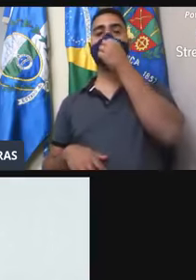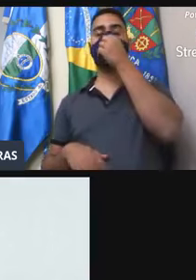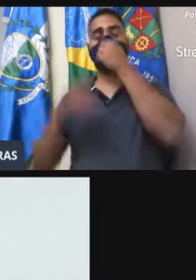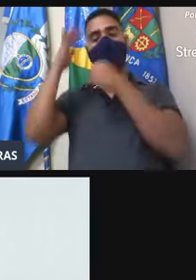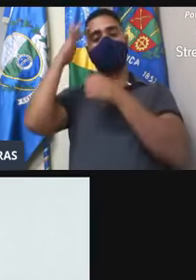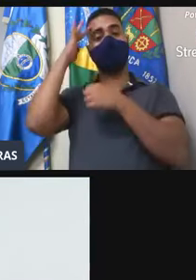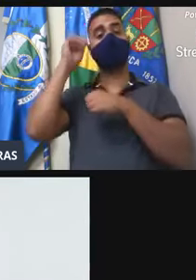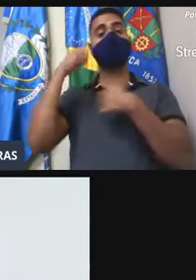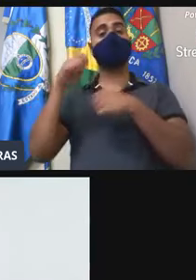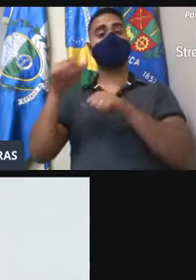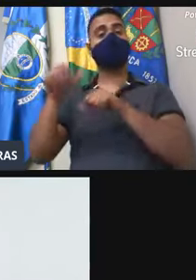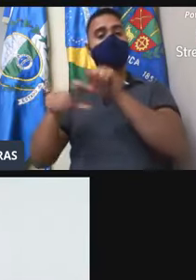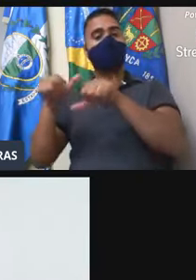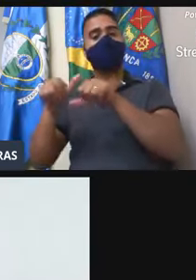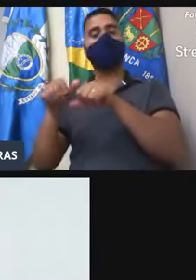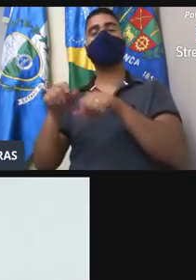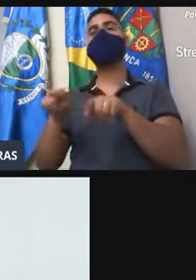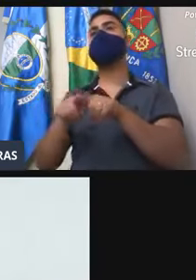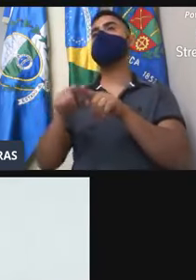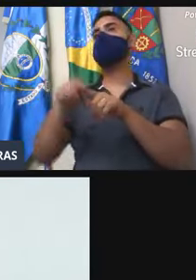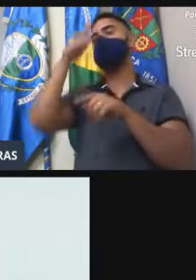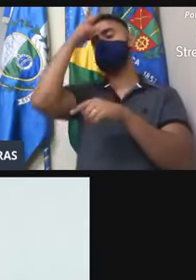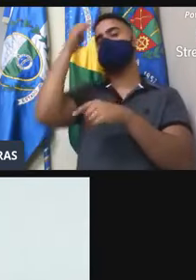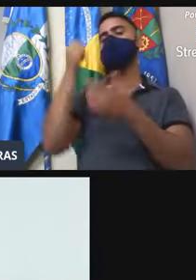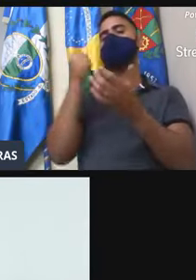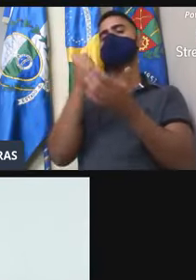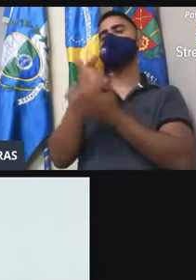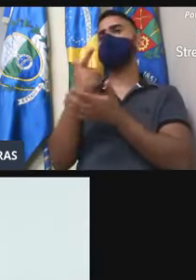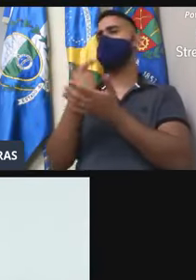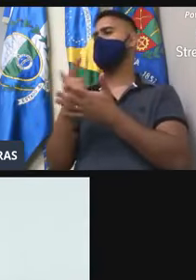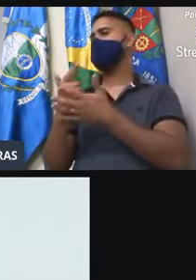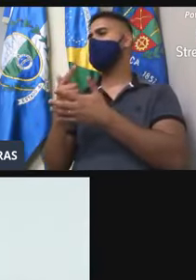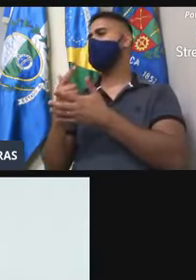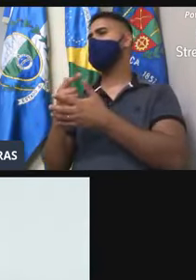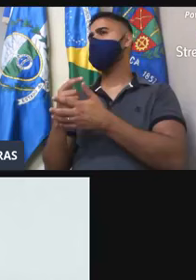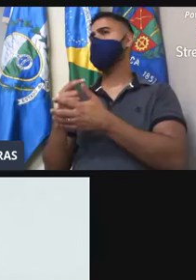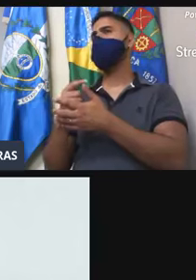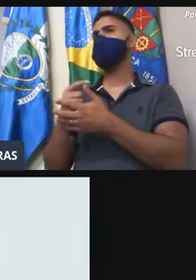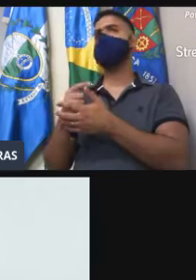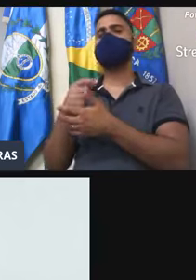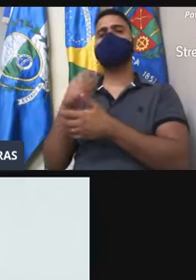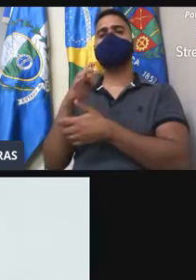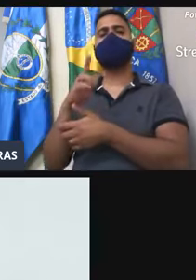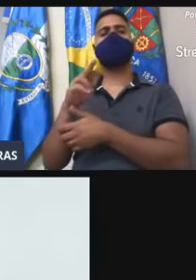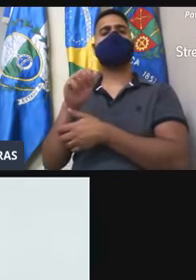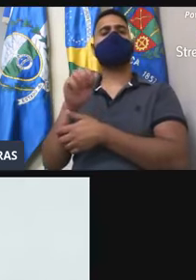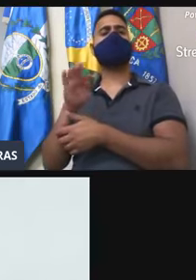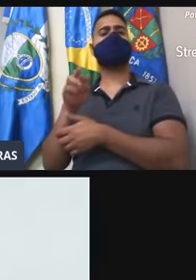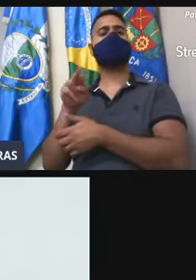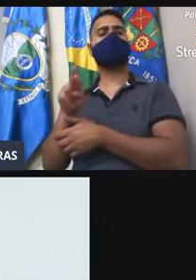a prefeitura não pode esquecer, o tempo está passando, de comprar uma trituradora, um trator e tudo,